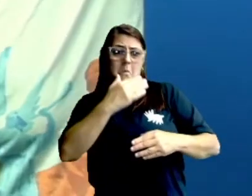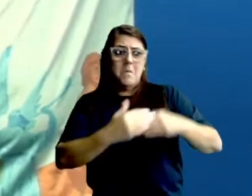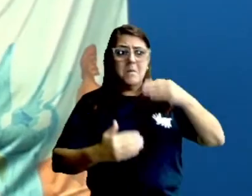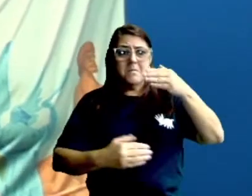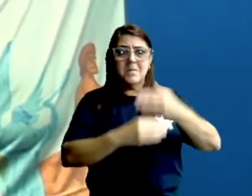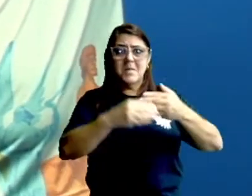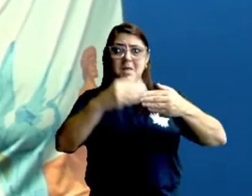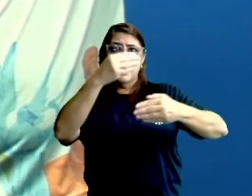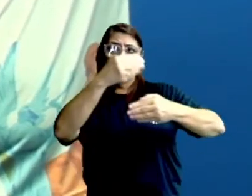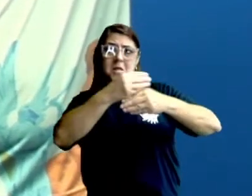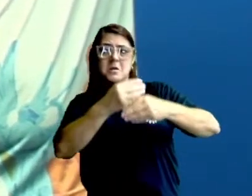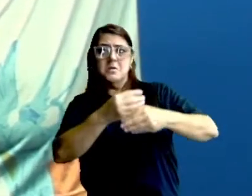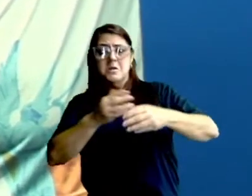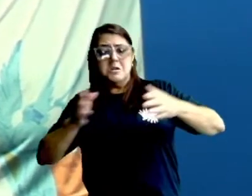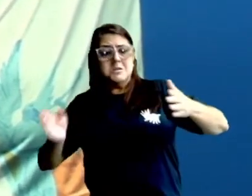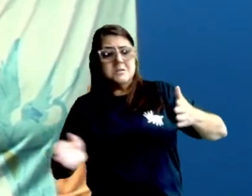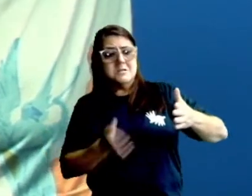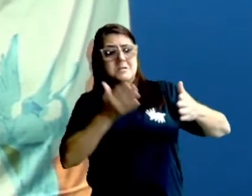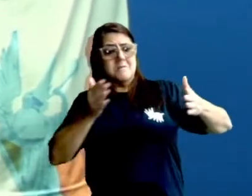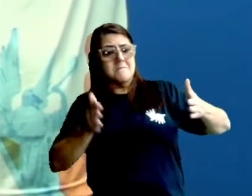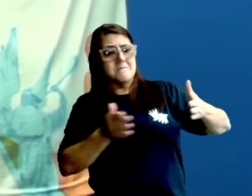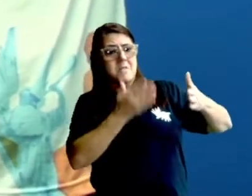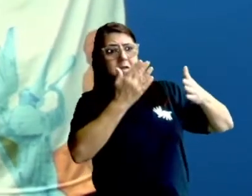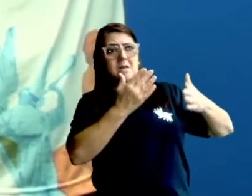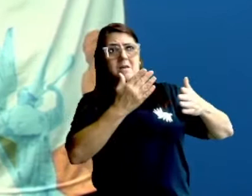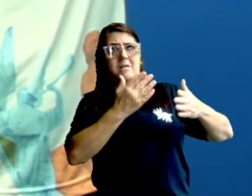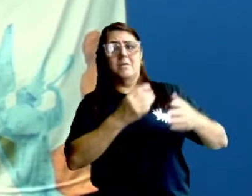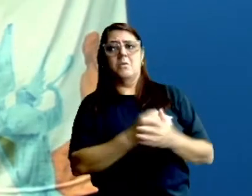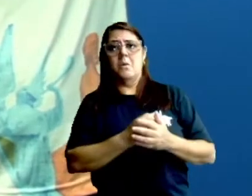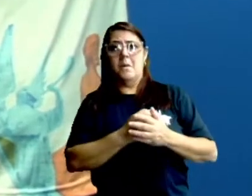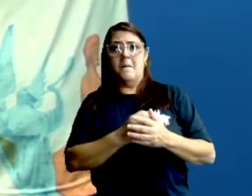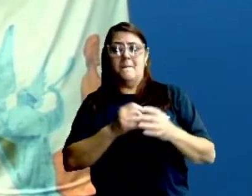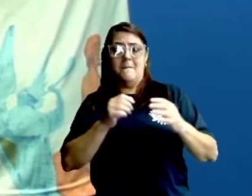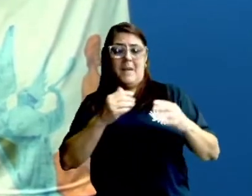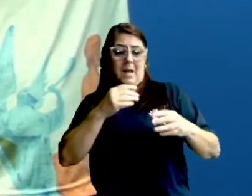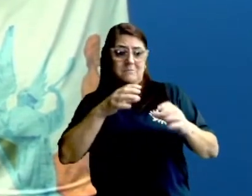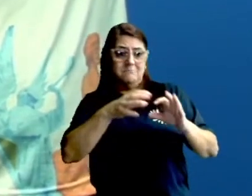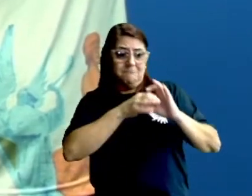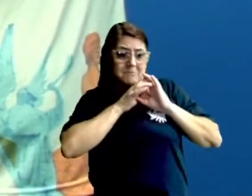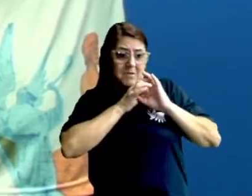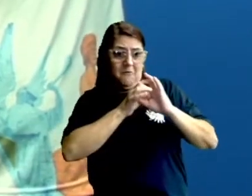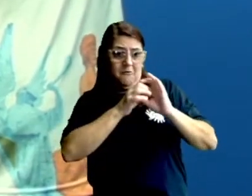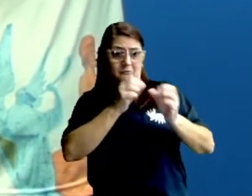pedreiros eles não colocam cimento, argamassa para poder colocar liga entre os